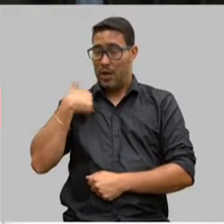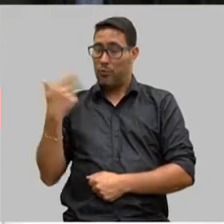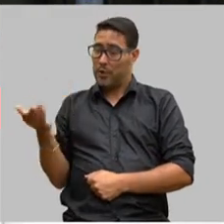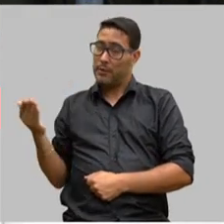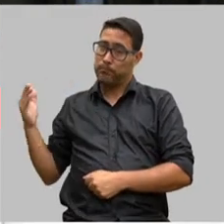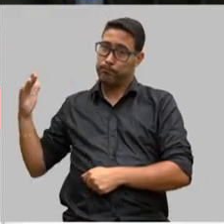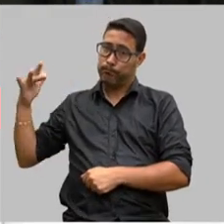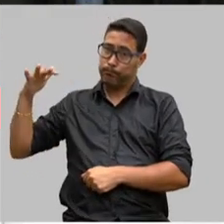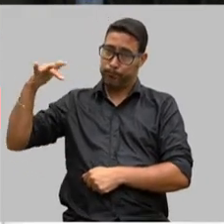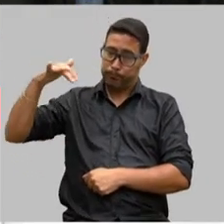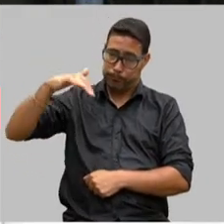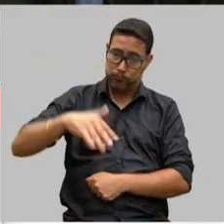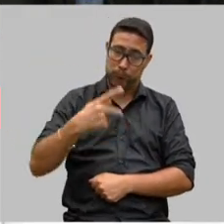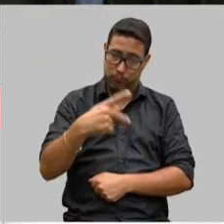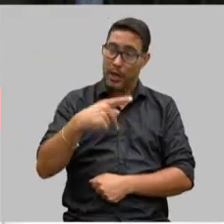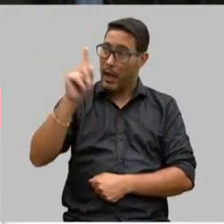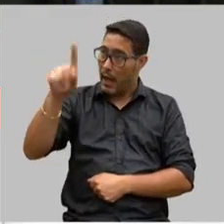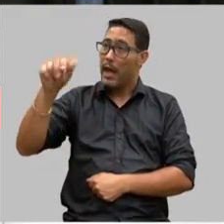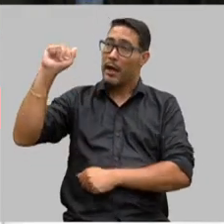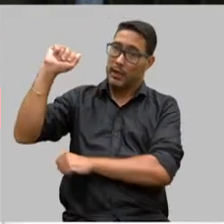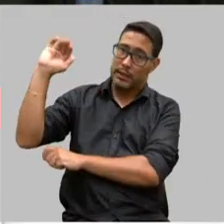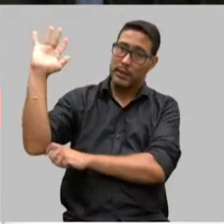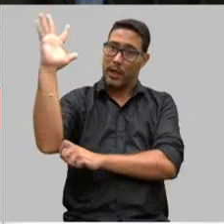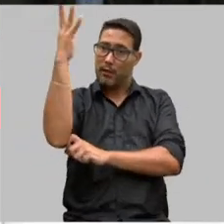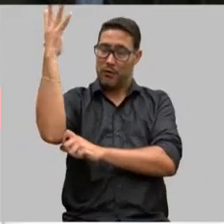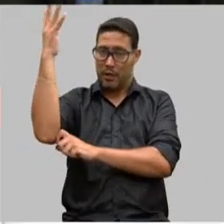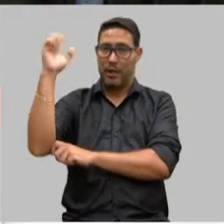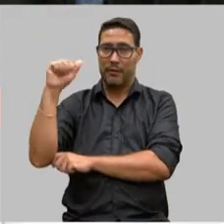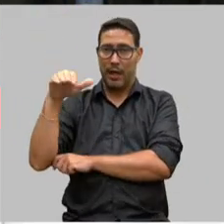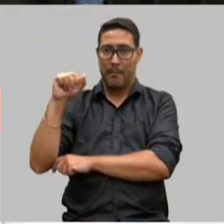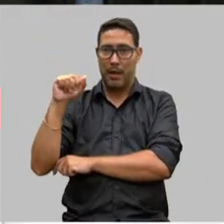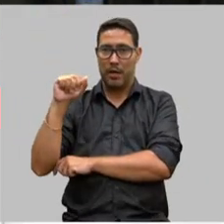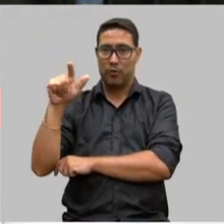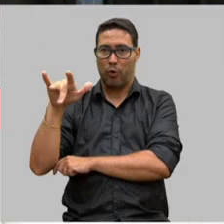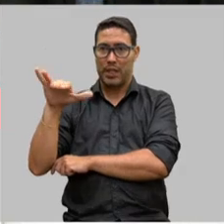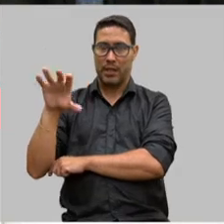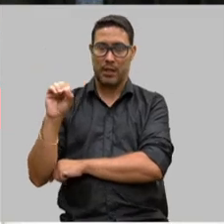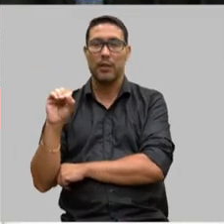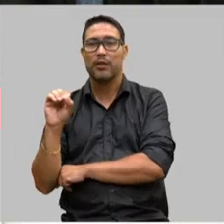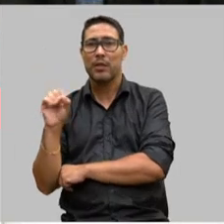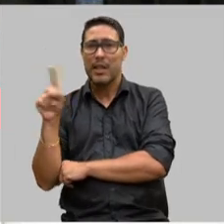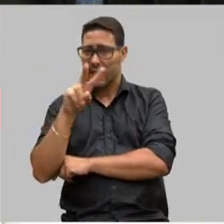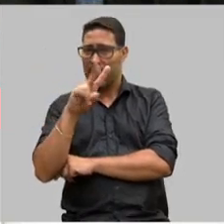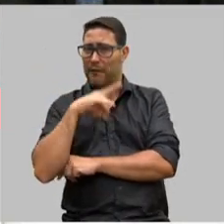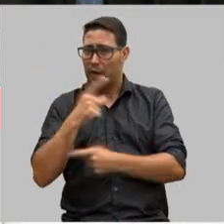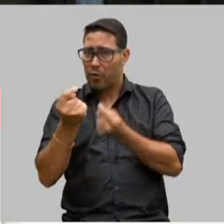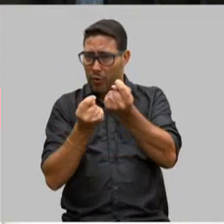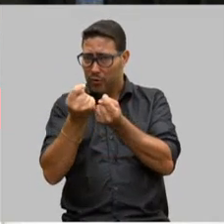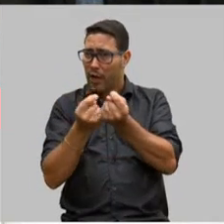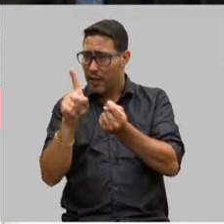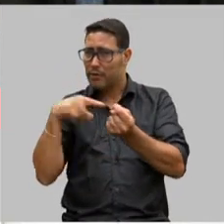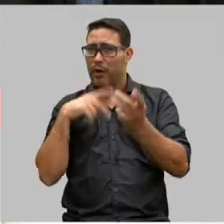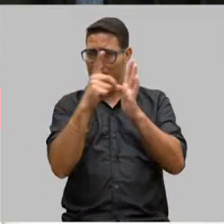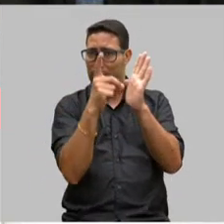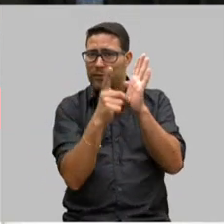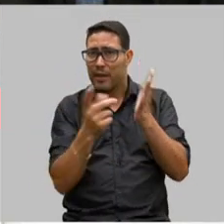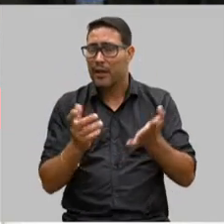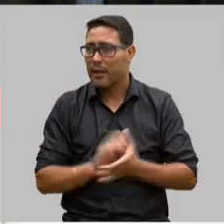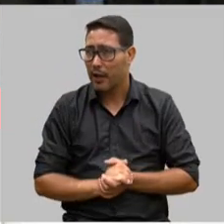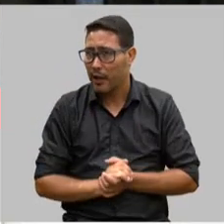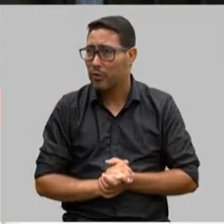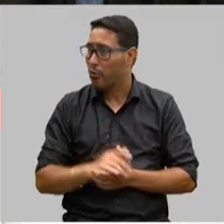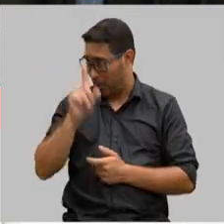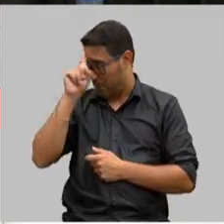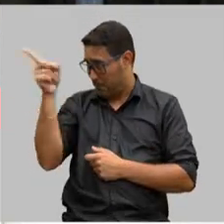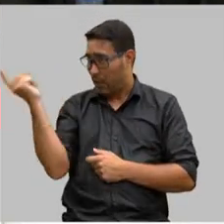rio voador. Quem vai controlar esse trem? É decreto? Vamos fazer um decreto, meu amigo, manda água ou não manda água?